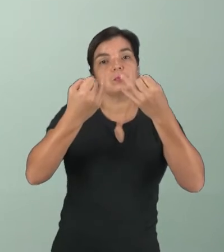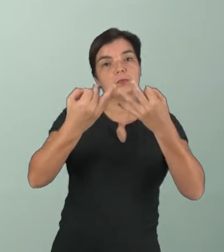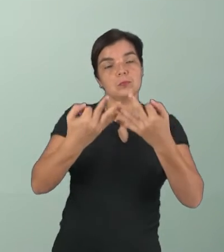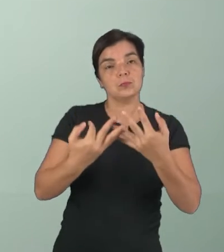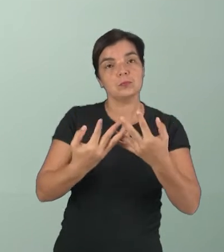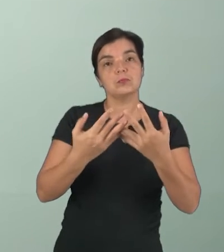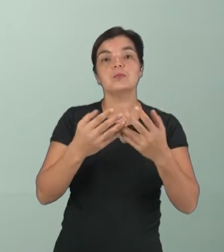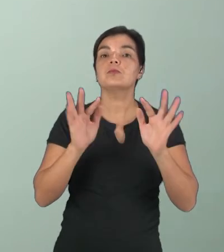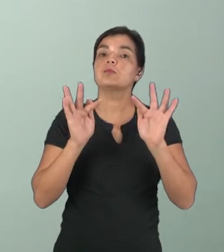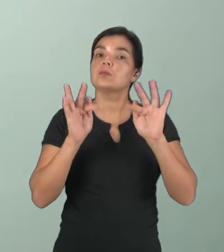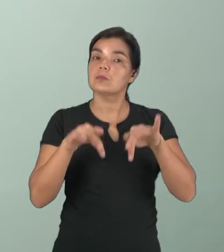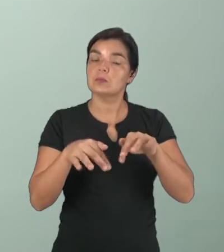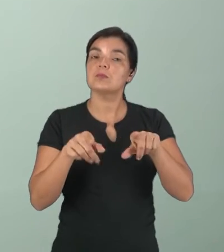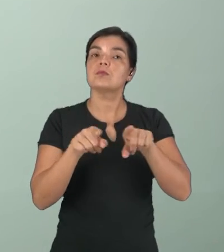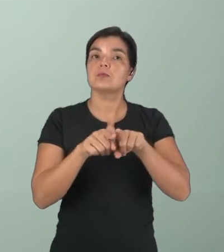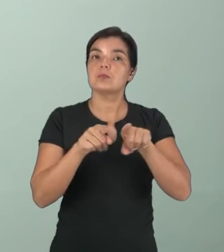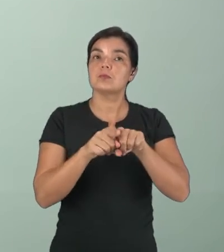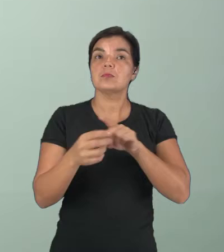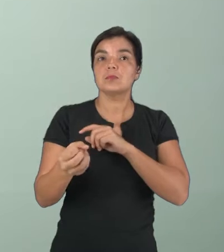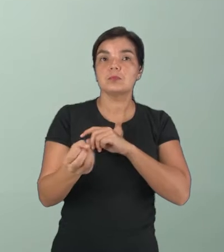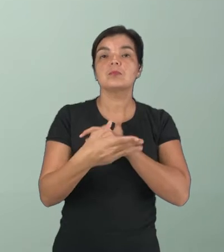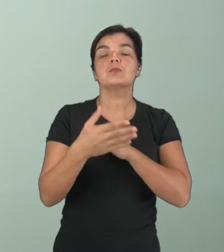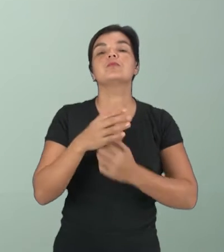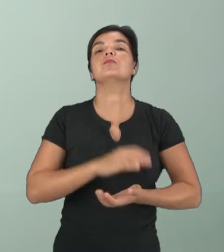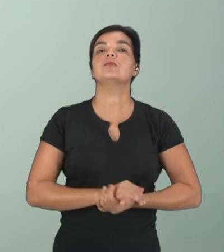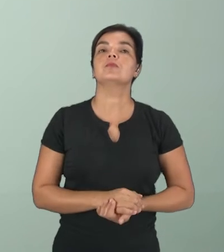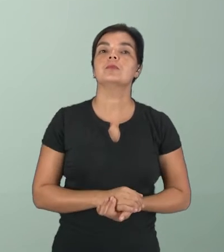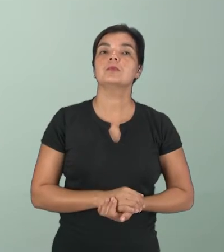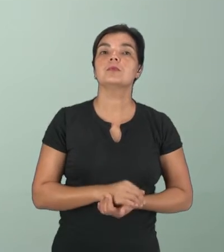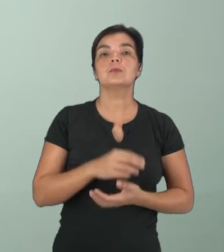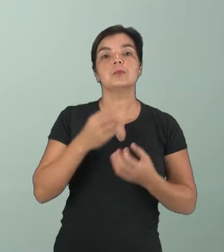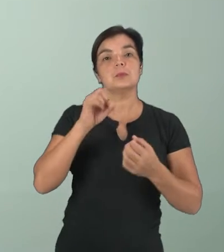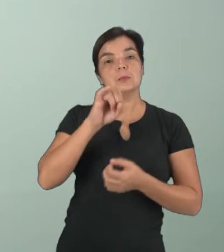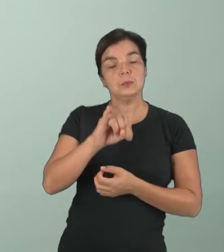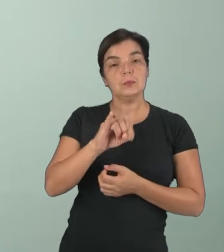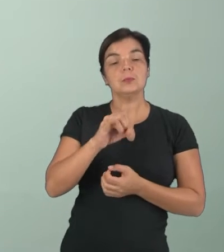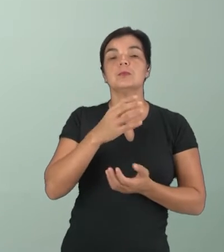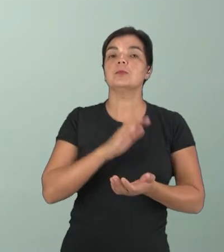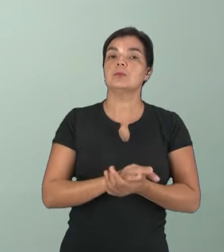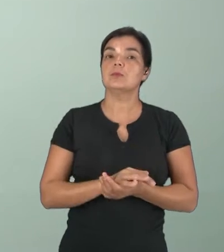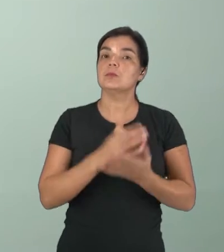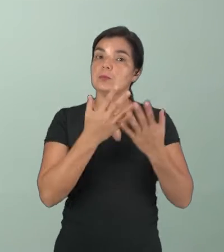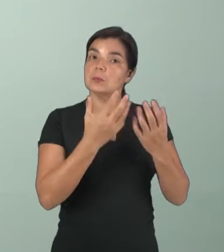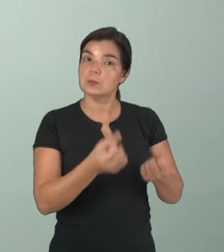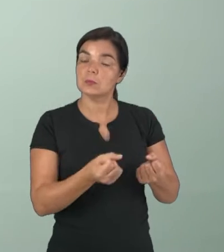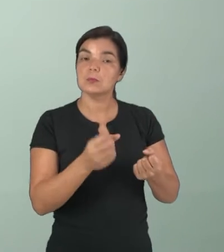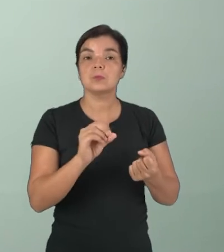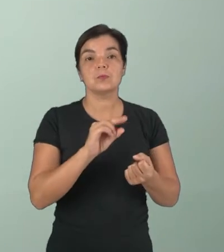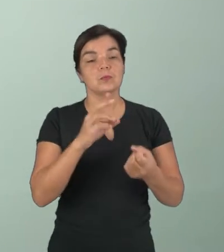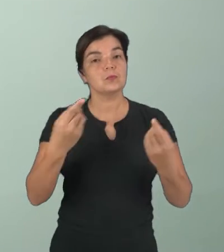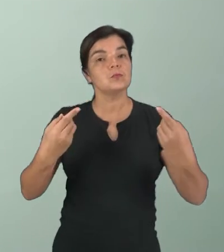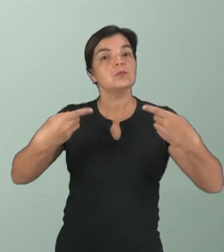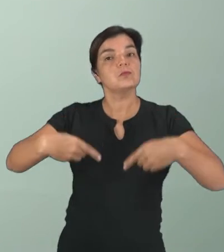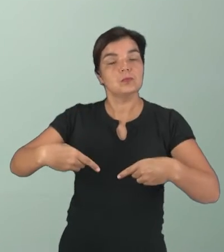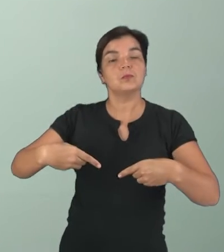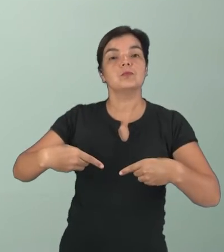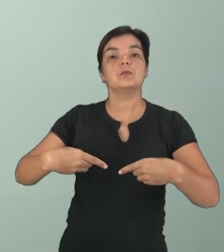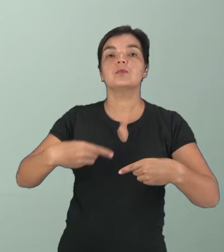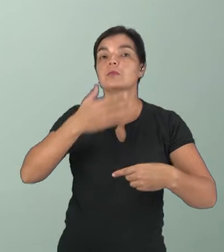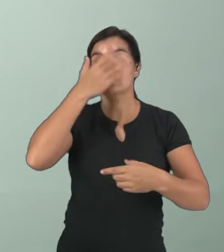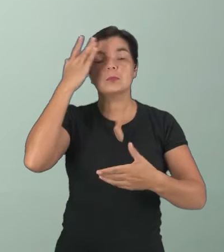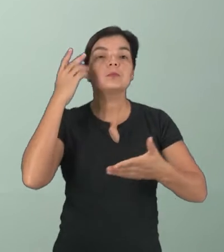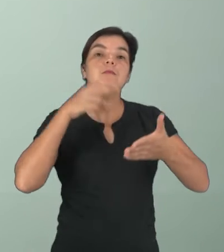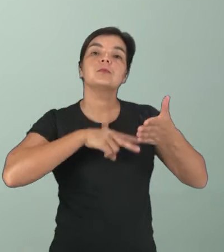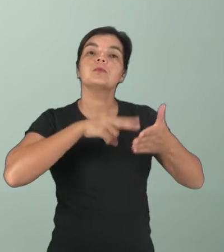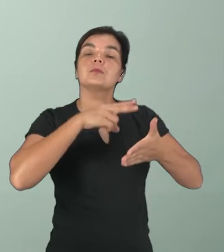lá na conclusão ele vai construir a sua nova, né? Dizendo se ele está a favor, se ele está contra, ou deixando para quem for